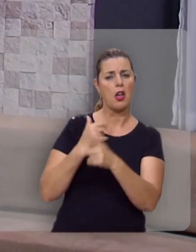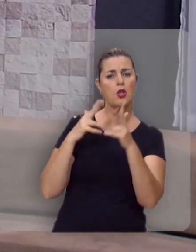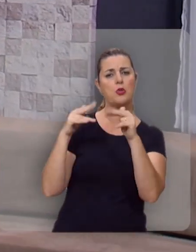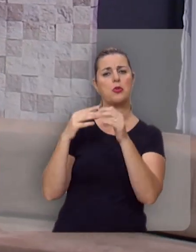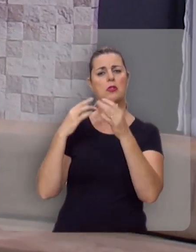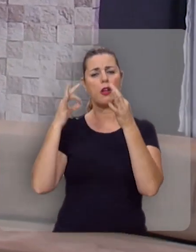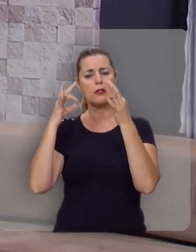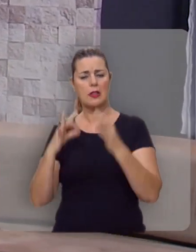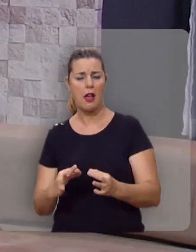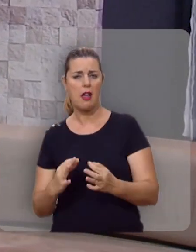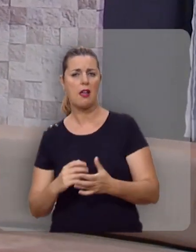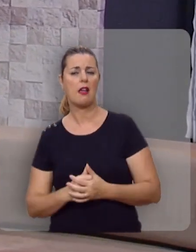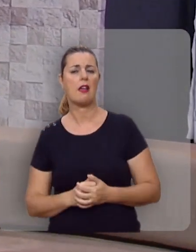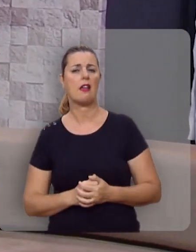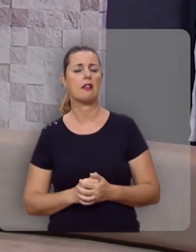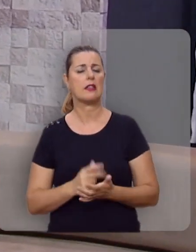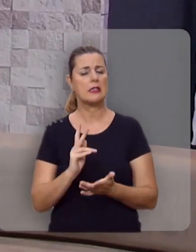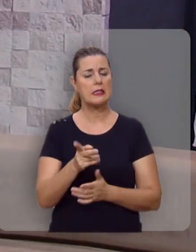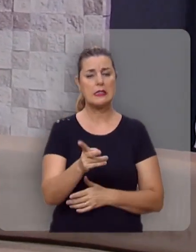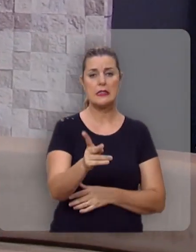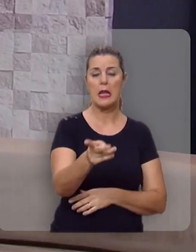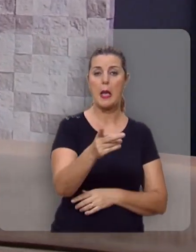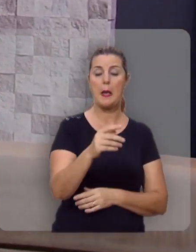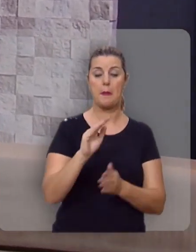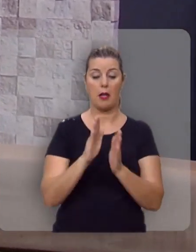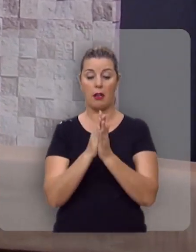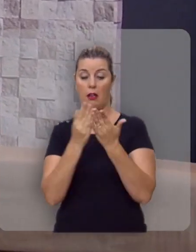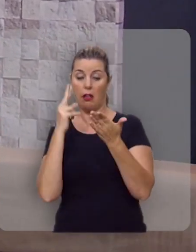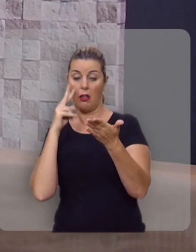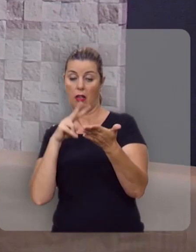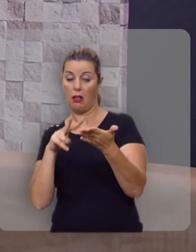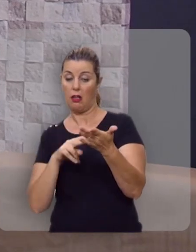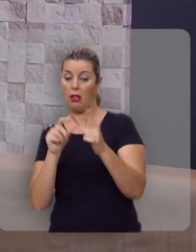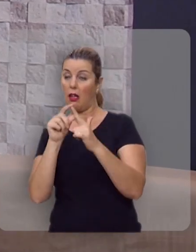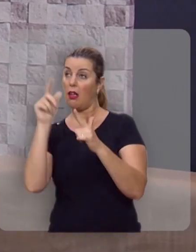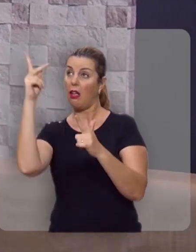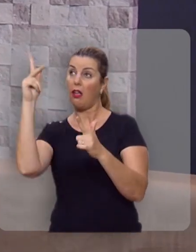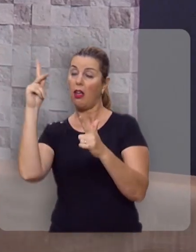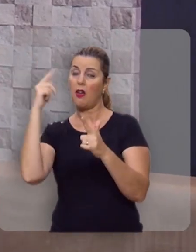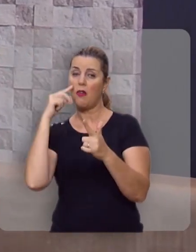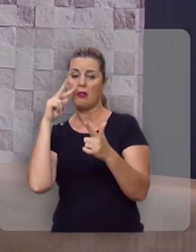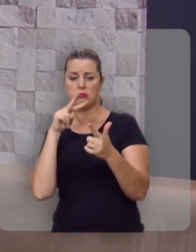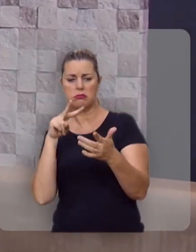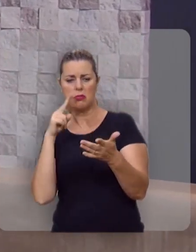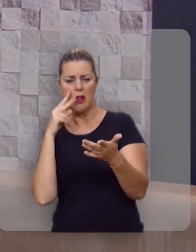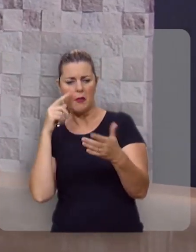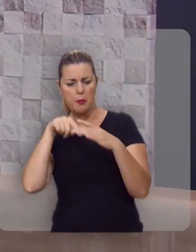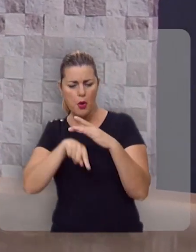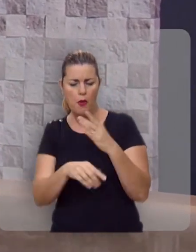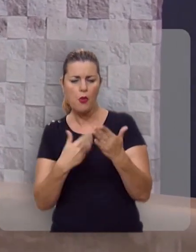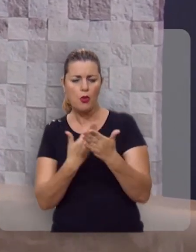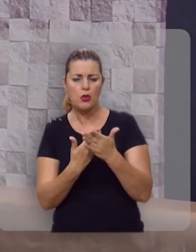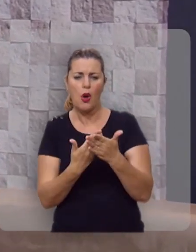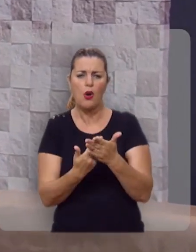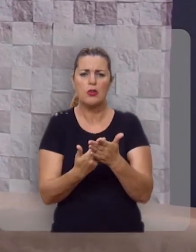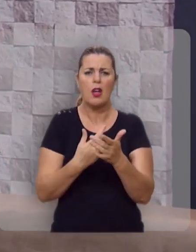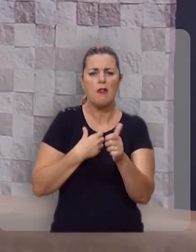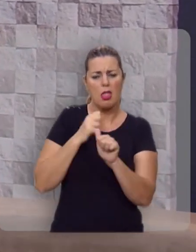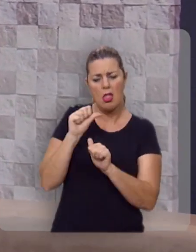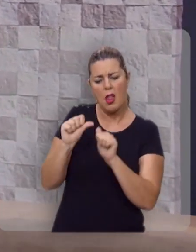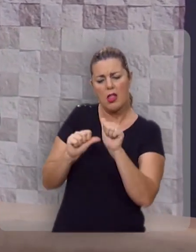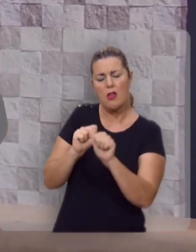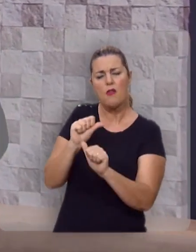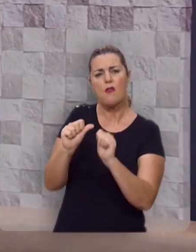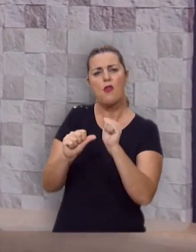infalível, palavra suficiente. Na medida que você vai lendo a Bíblia vai lendo você. Na medida que você vai mergulhando na Bíblia, a Bíblia